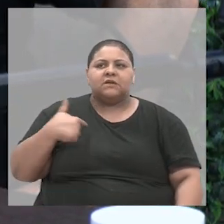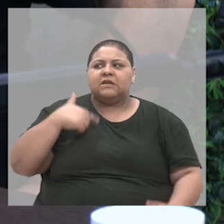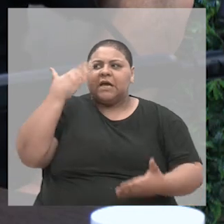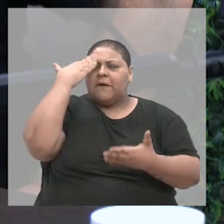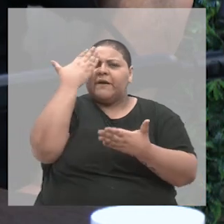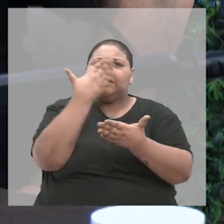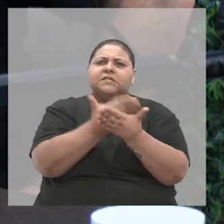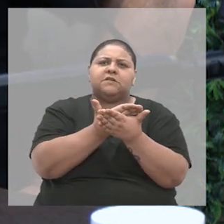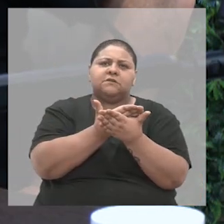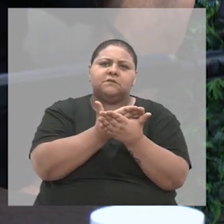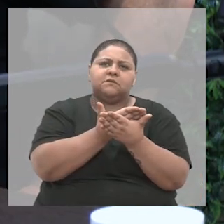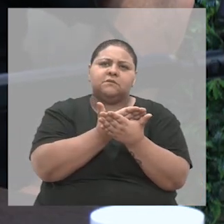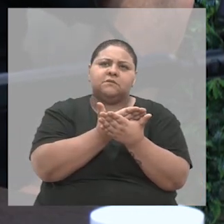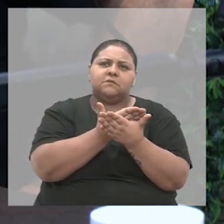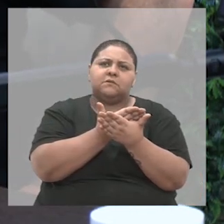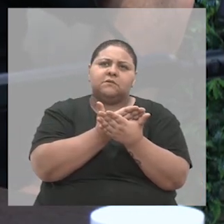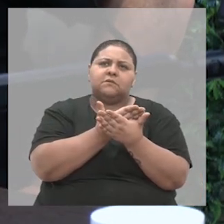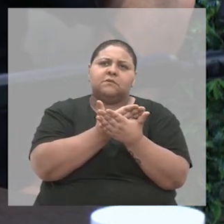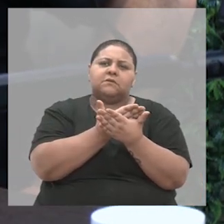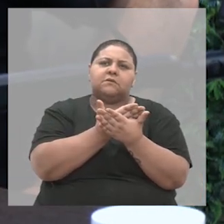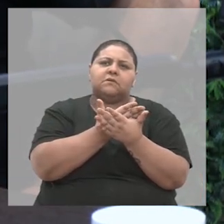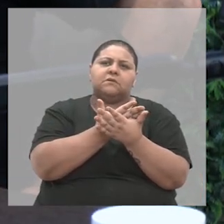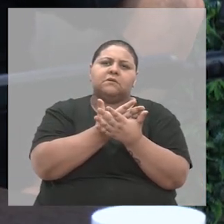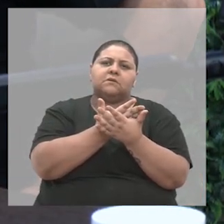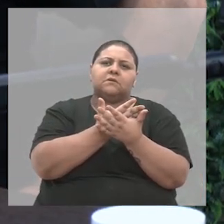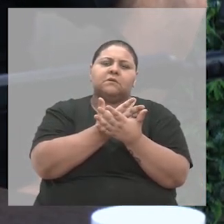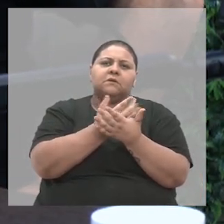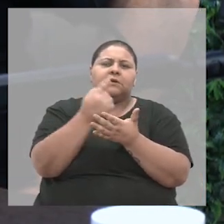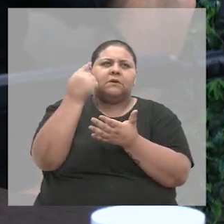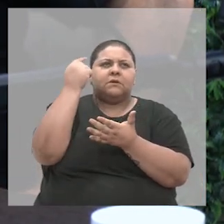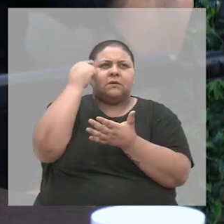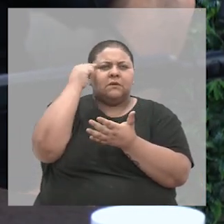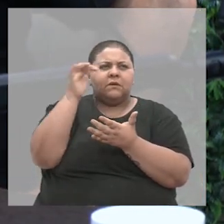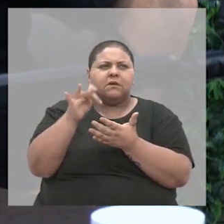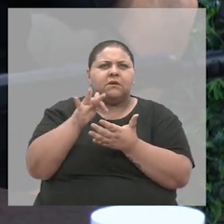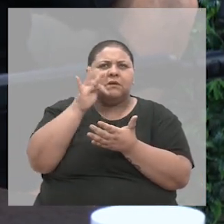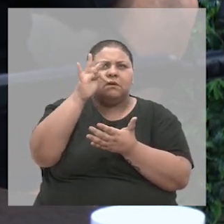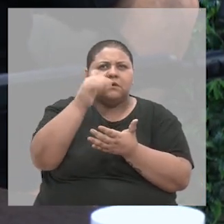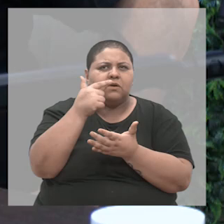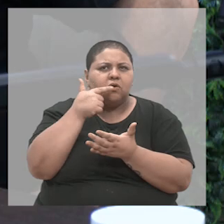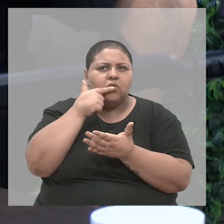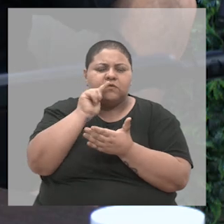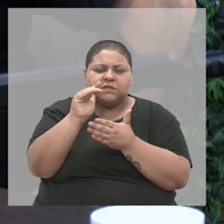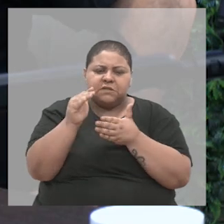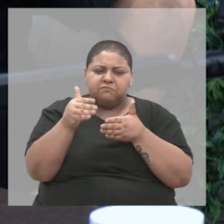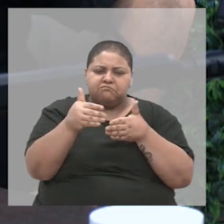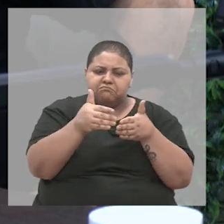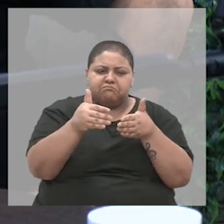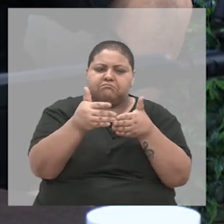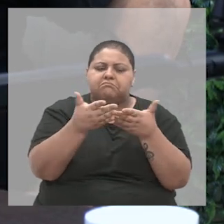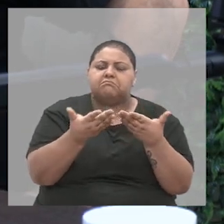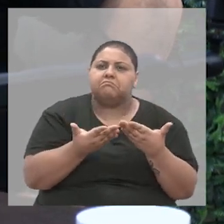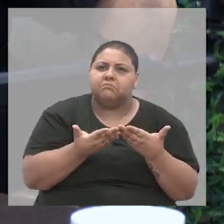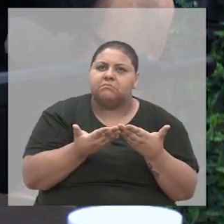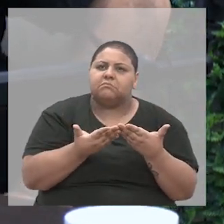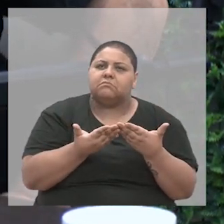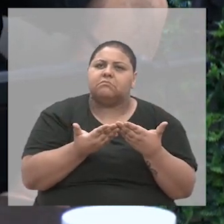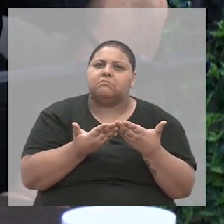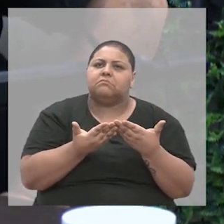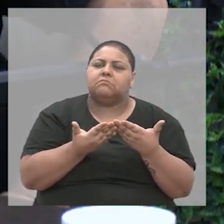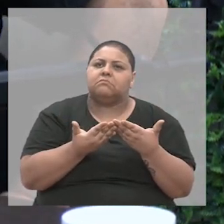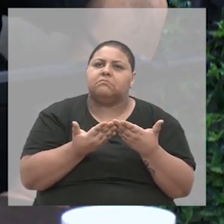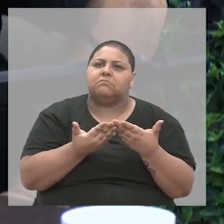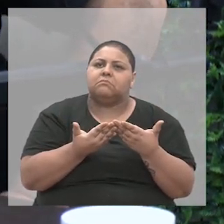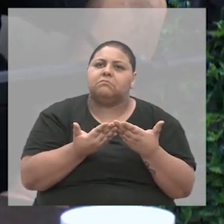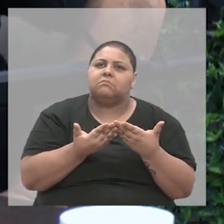acredito que visando mais para frente assim, conseguir seguir nessa linha assim e me